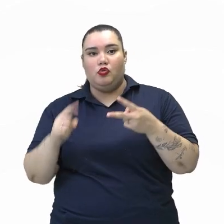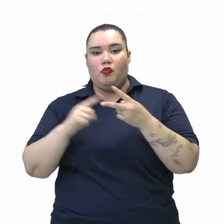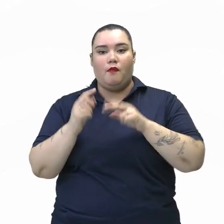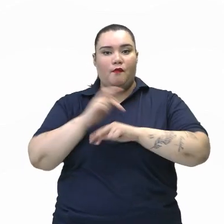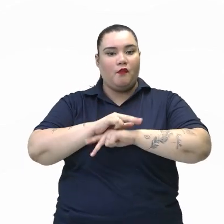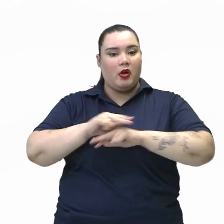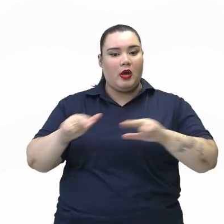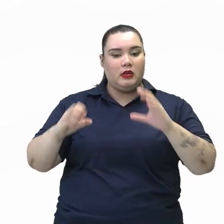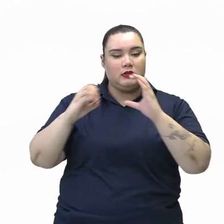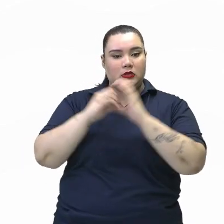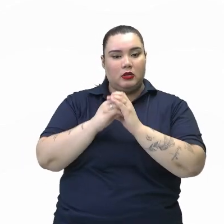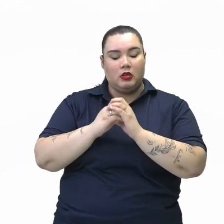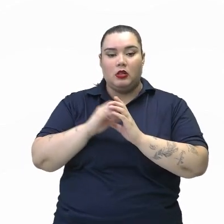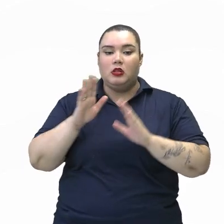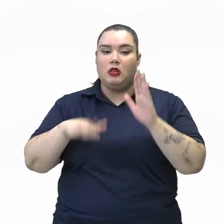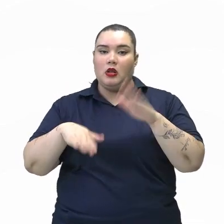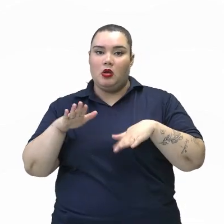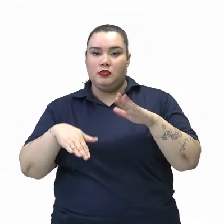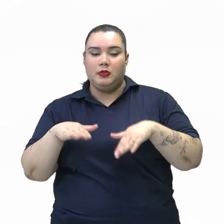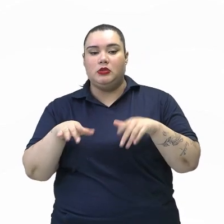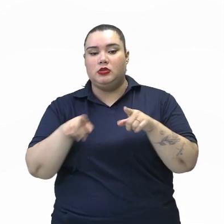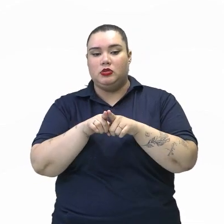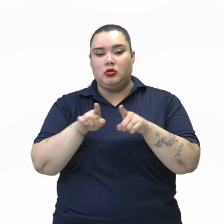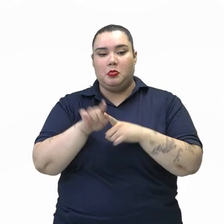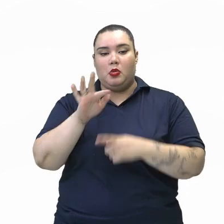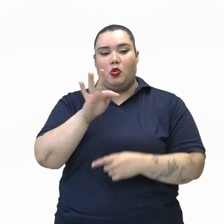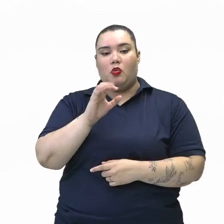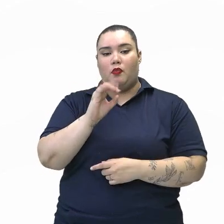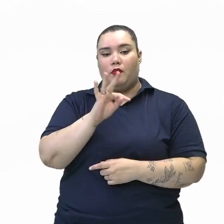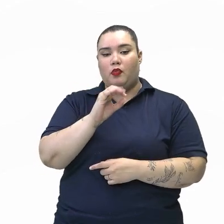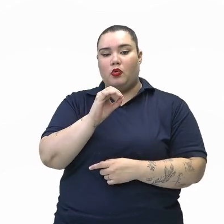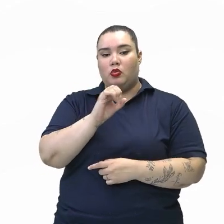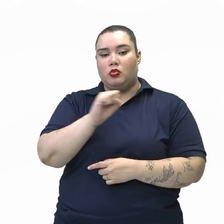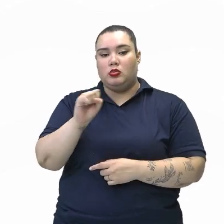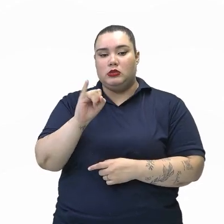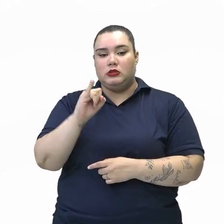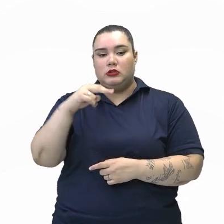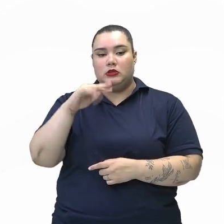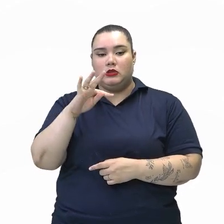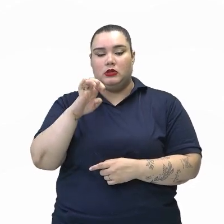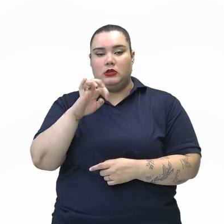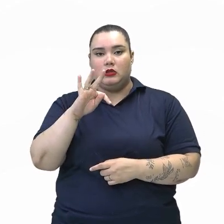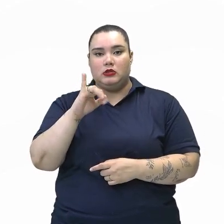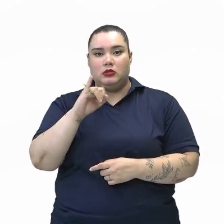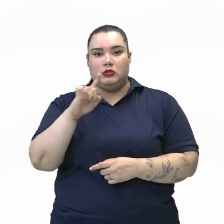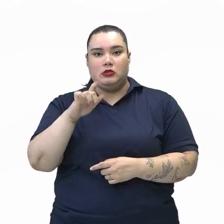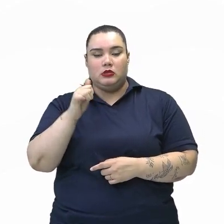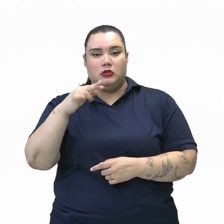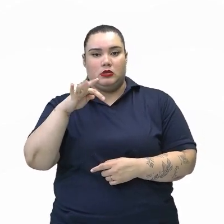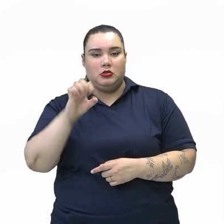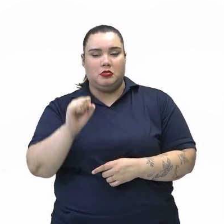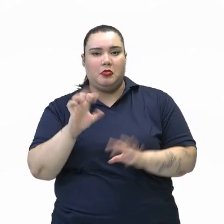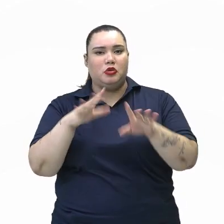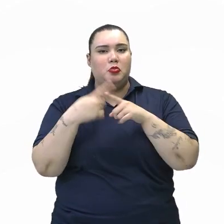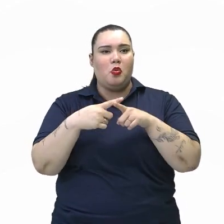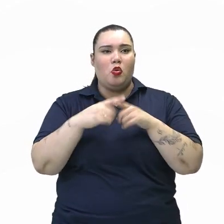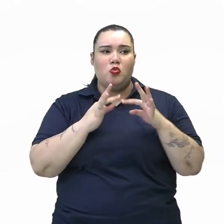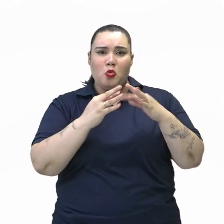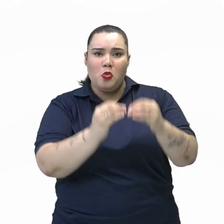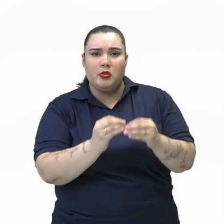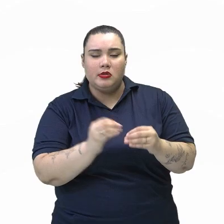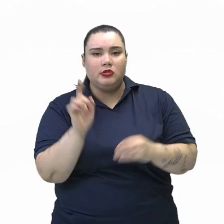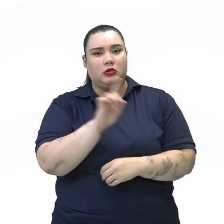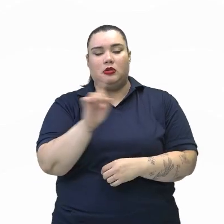multicelulares e, geralmente, fotossintetizantes, né? Por que geralmente? Porque tem algumas plantas que vão ter